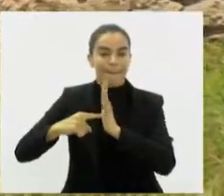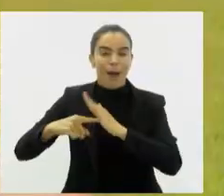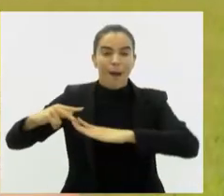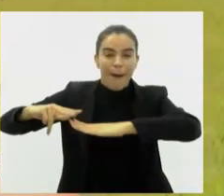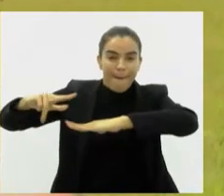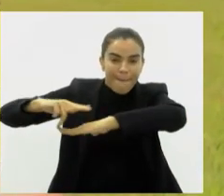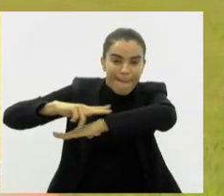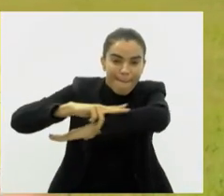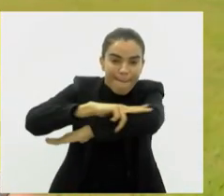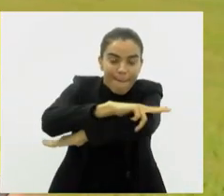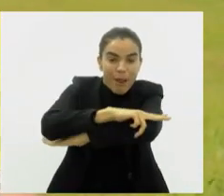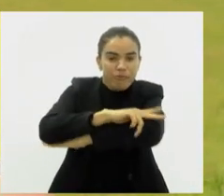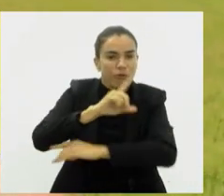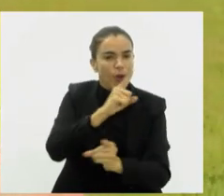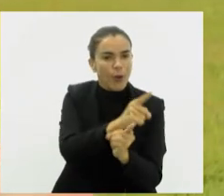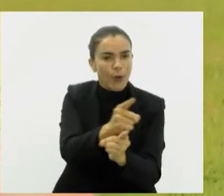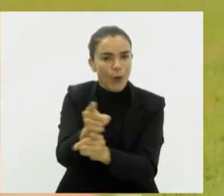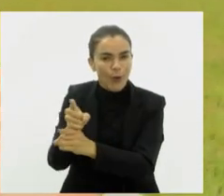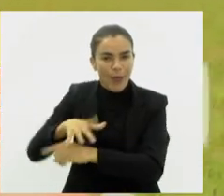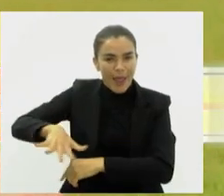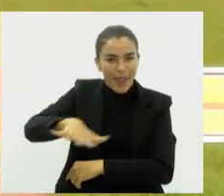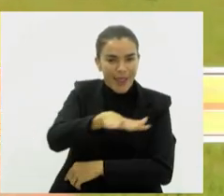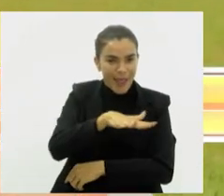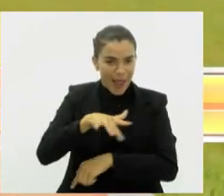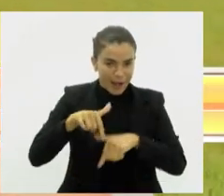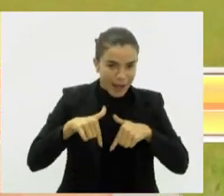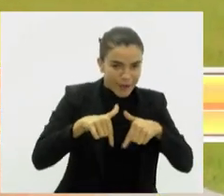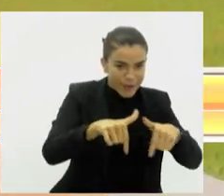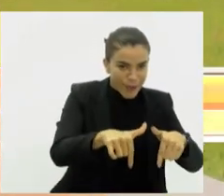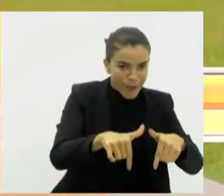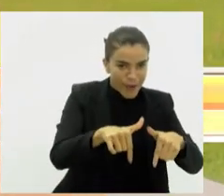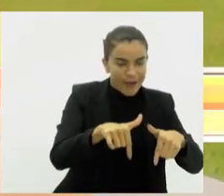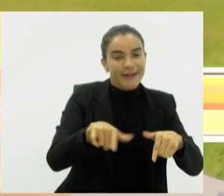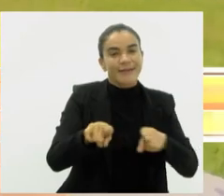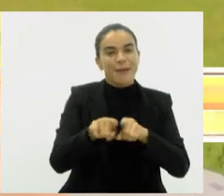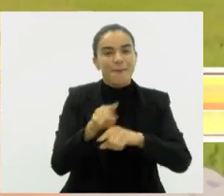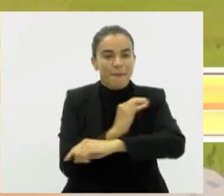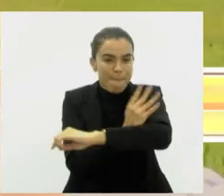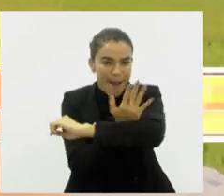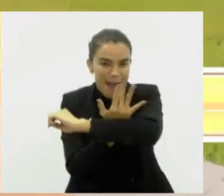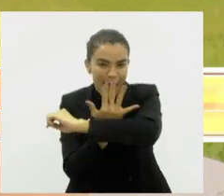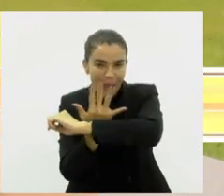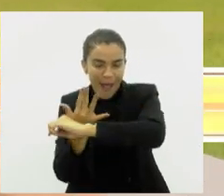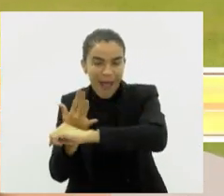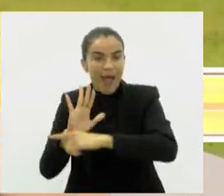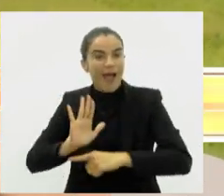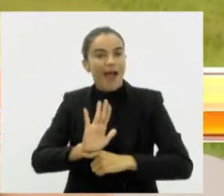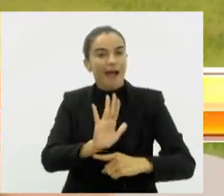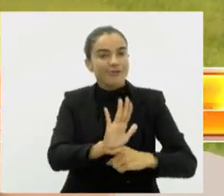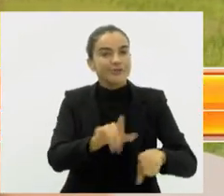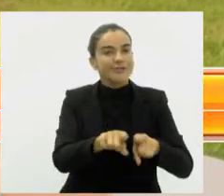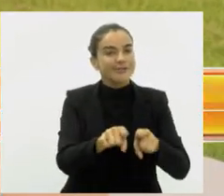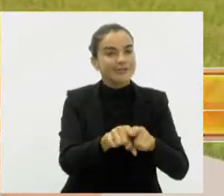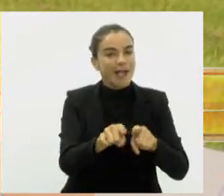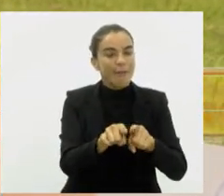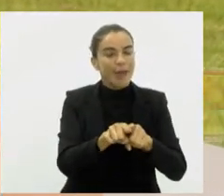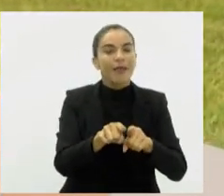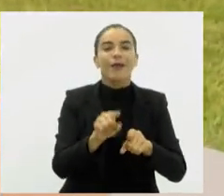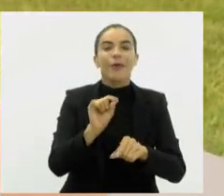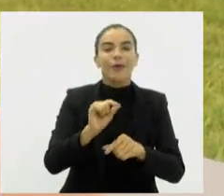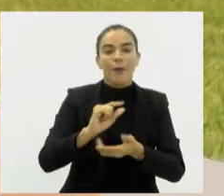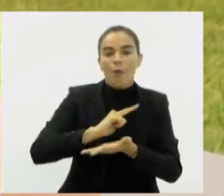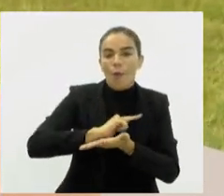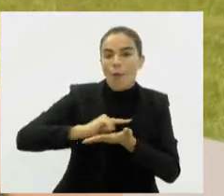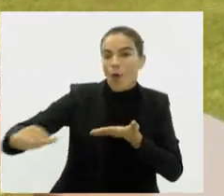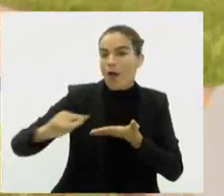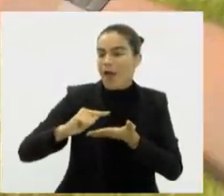a grama. Foi identificado que nas áreas onde ela atua, além da parte de vegetação, ela também contribui para a ausência, né, de